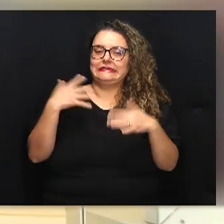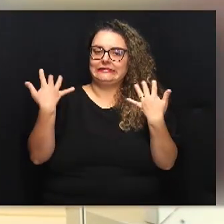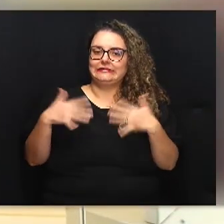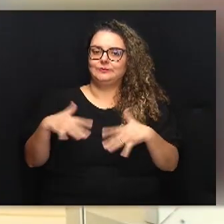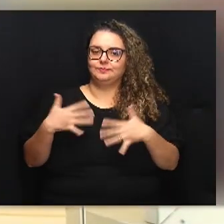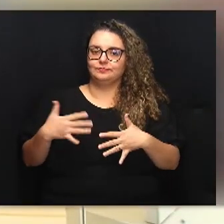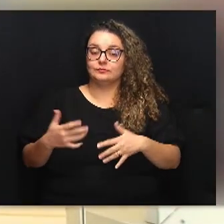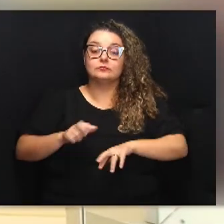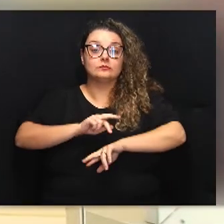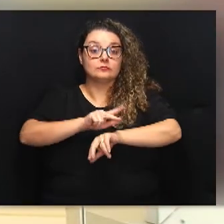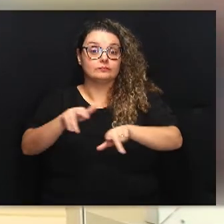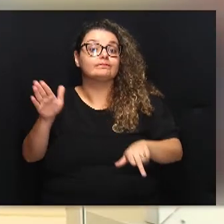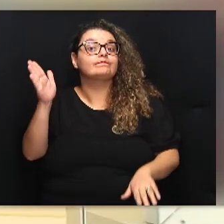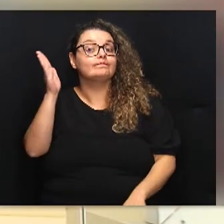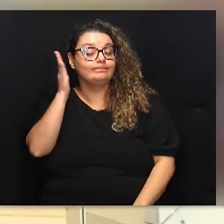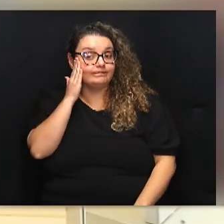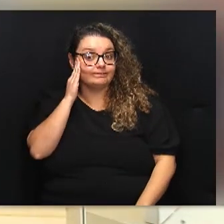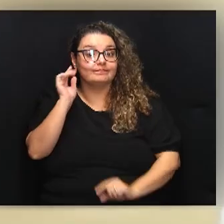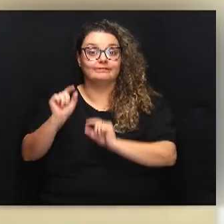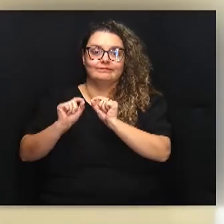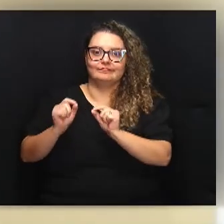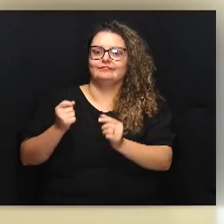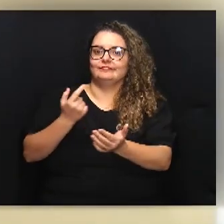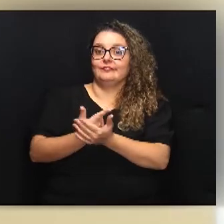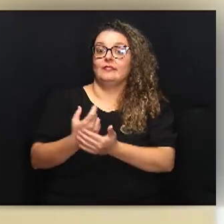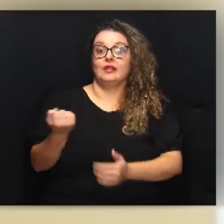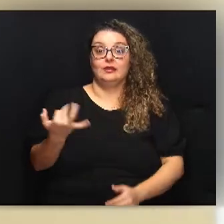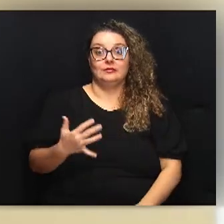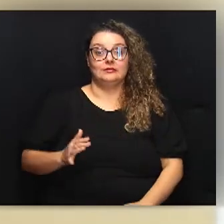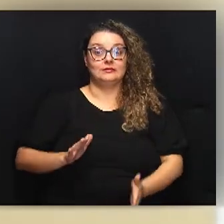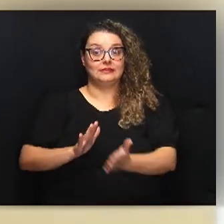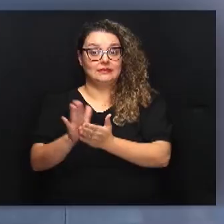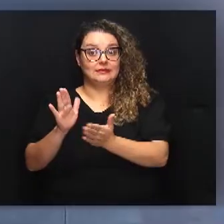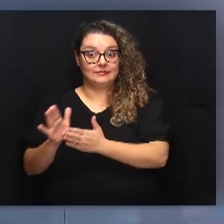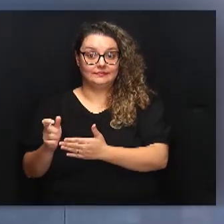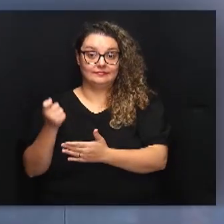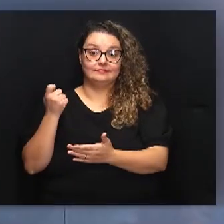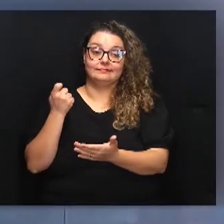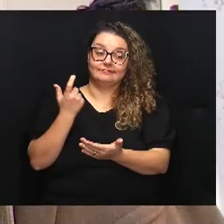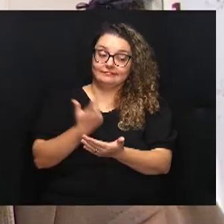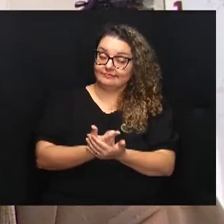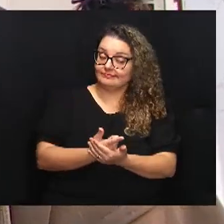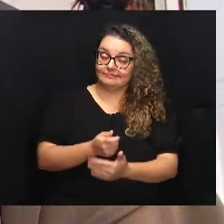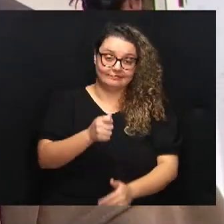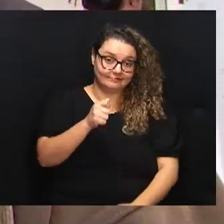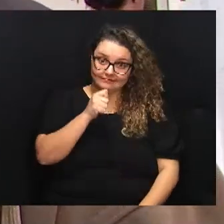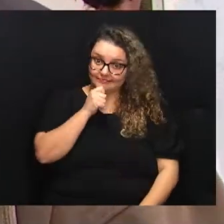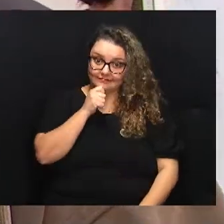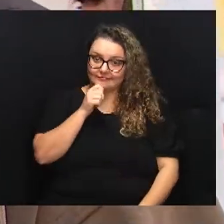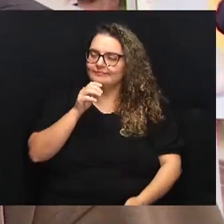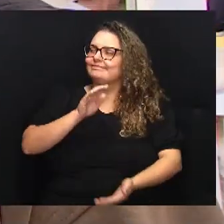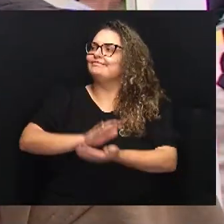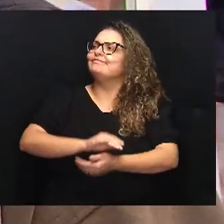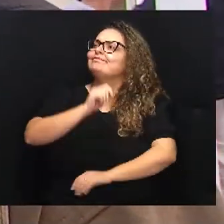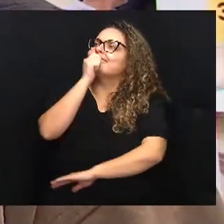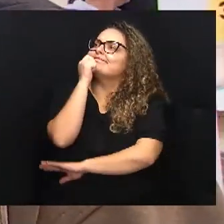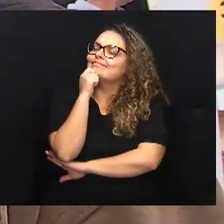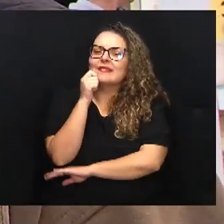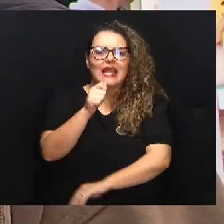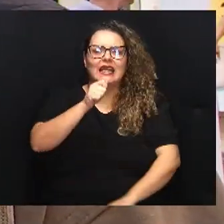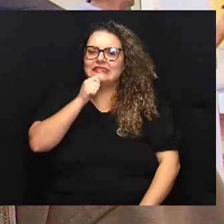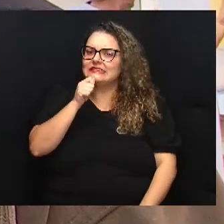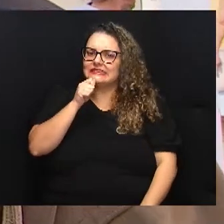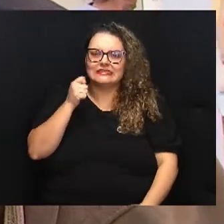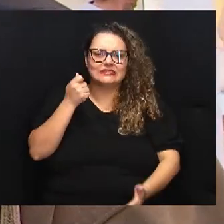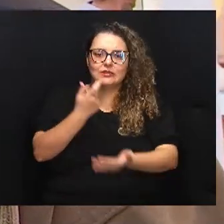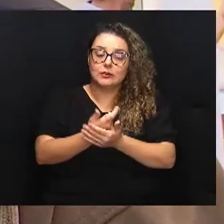de muitos já saberem o que comprar e quanto gastar, a aquisição ainda não foi feita. Rapaz, ainda não comprei não, mas eu estou